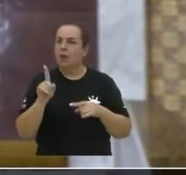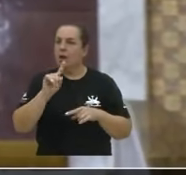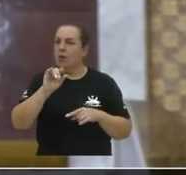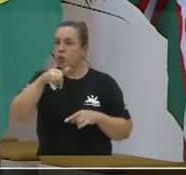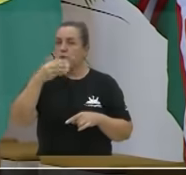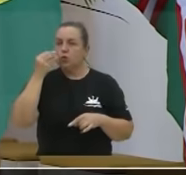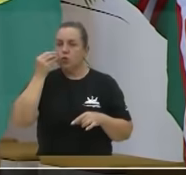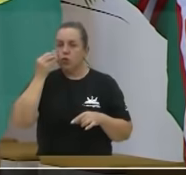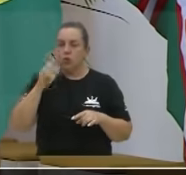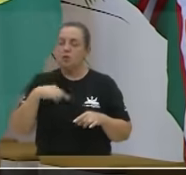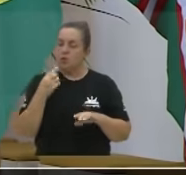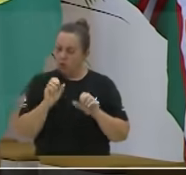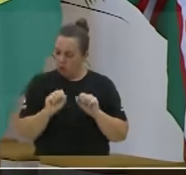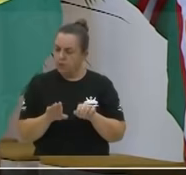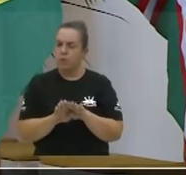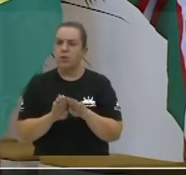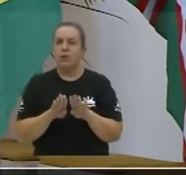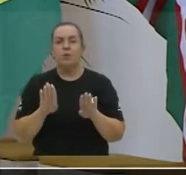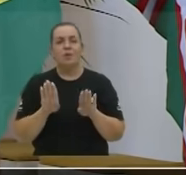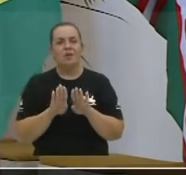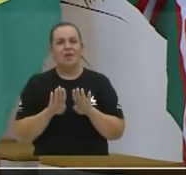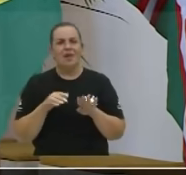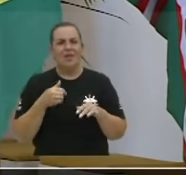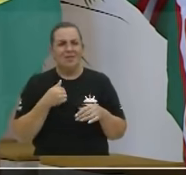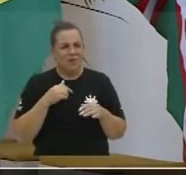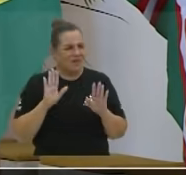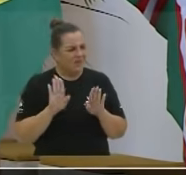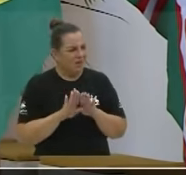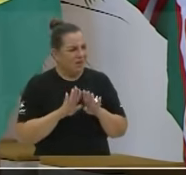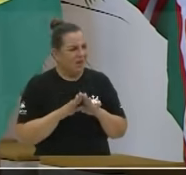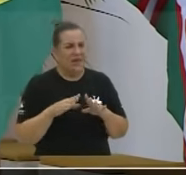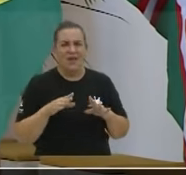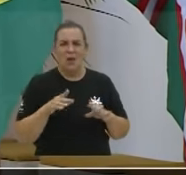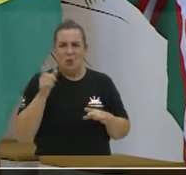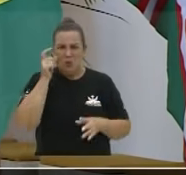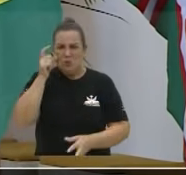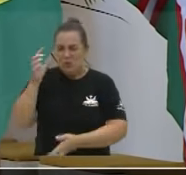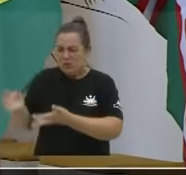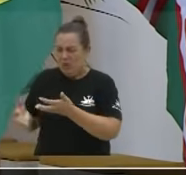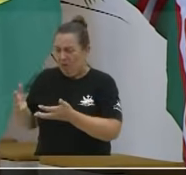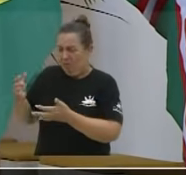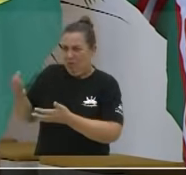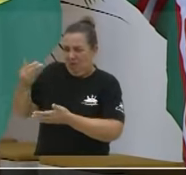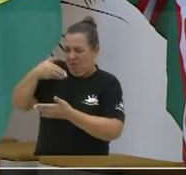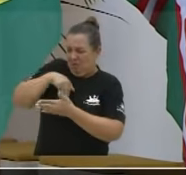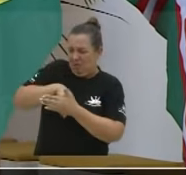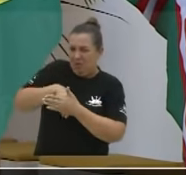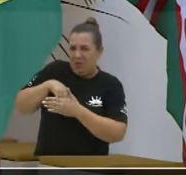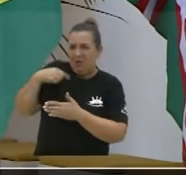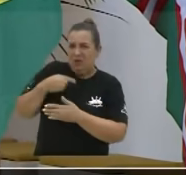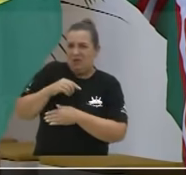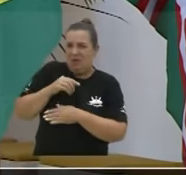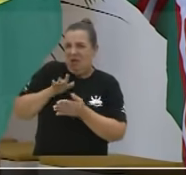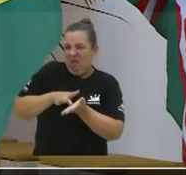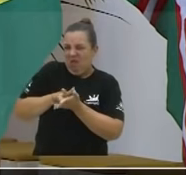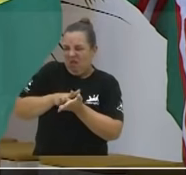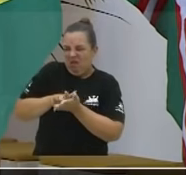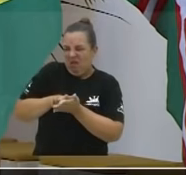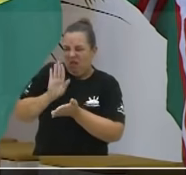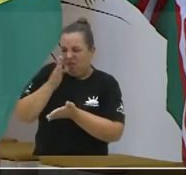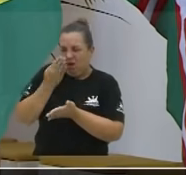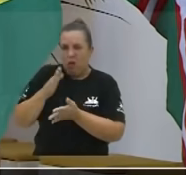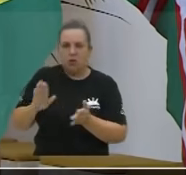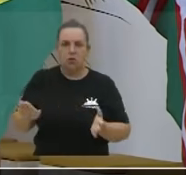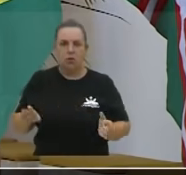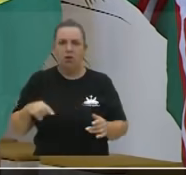Nós também podemos ser tomados pelo inimigo e sermos fingidos.